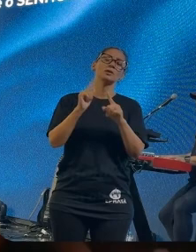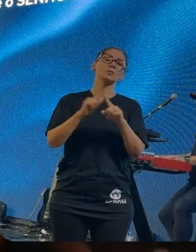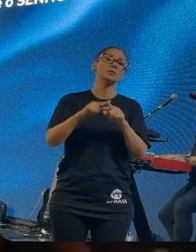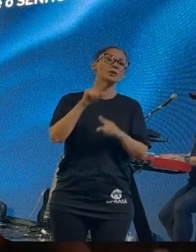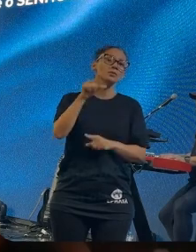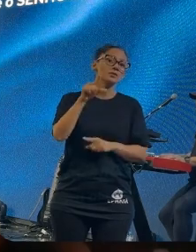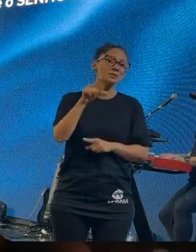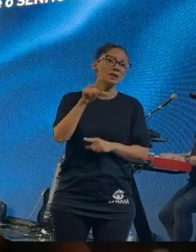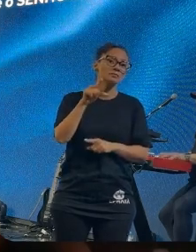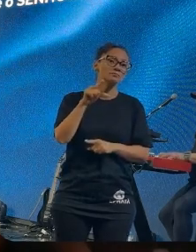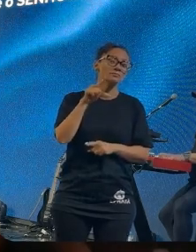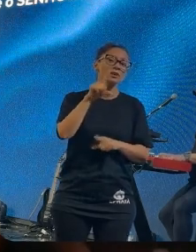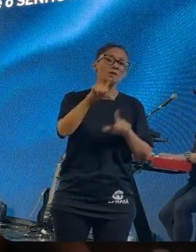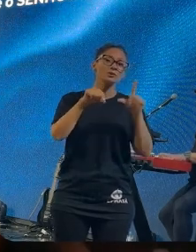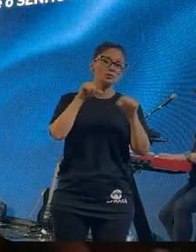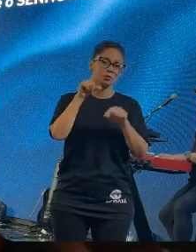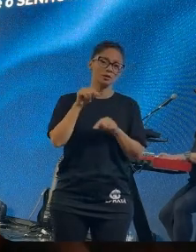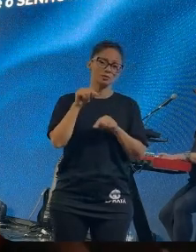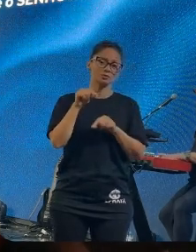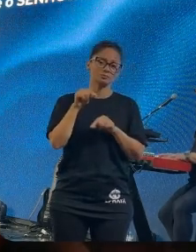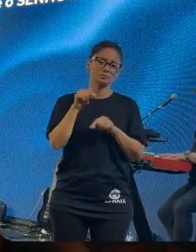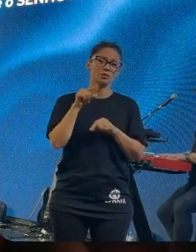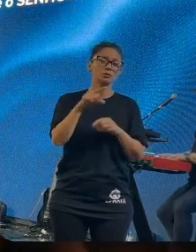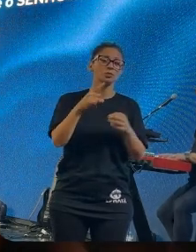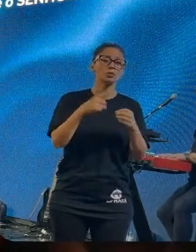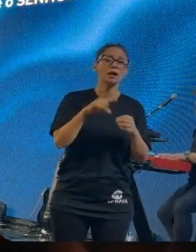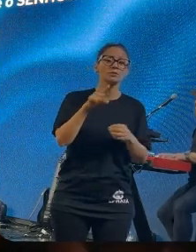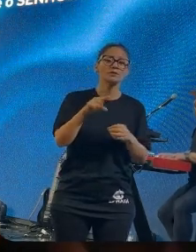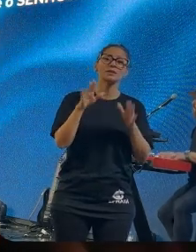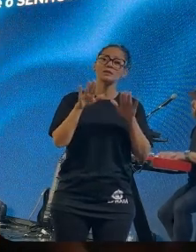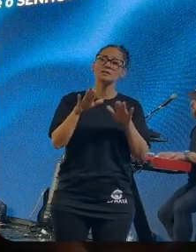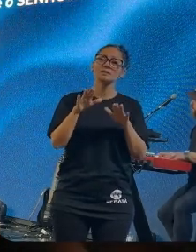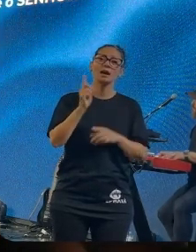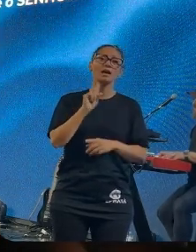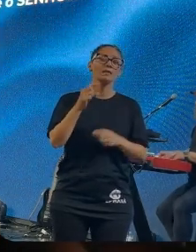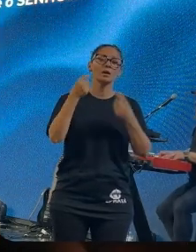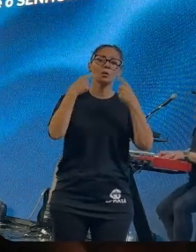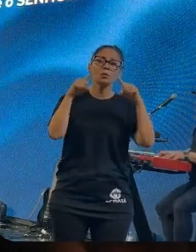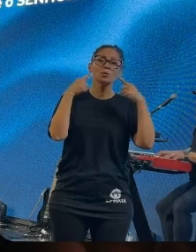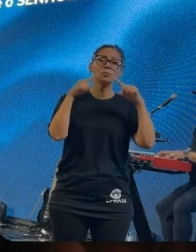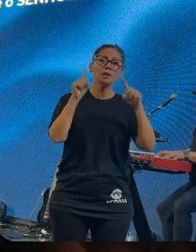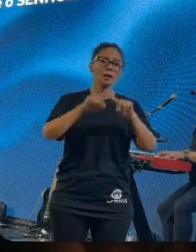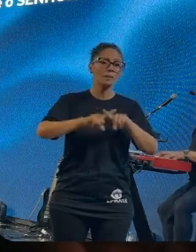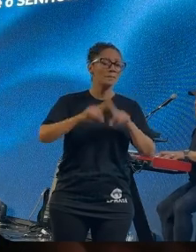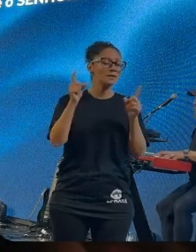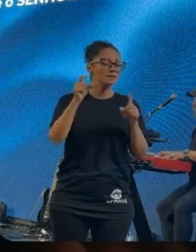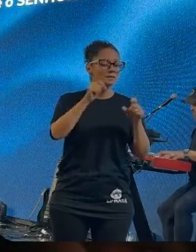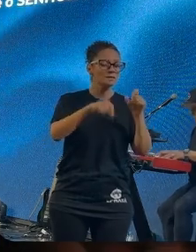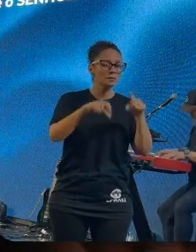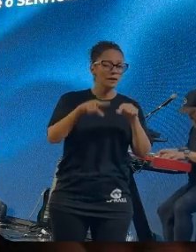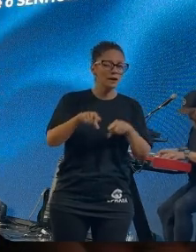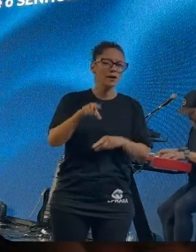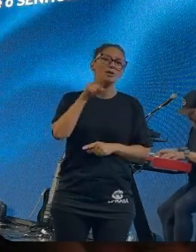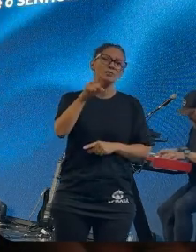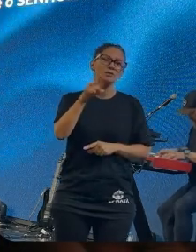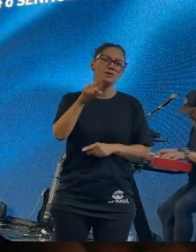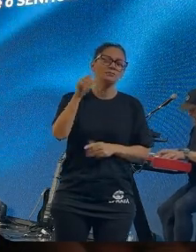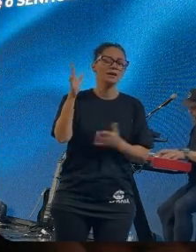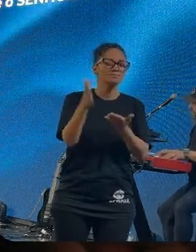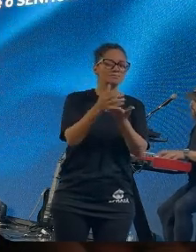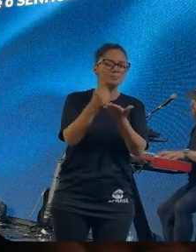você preferiu, no lugar em que você está, não murmurar, mas semear, você vai